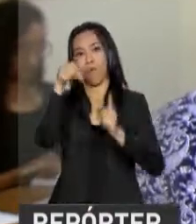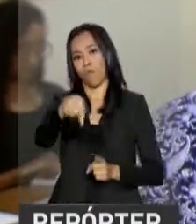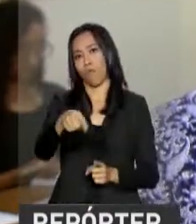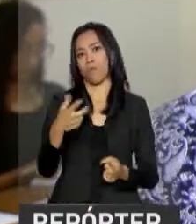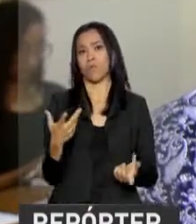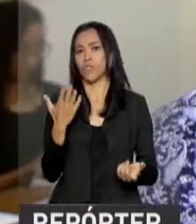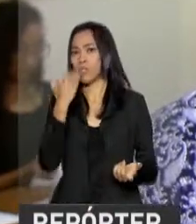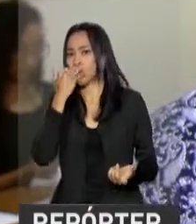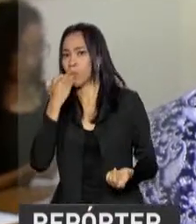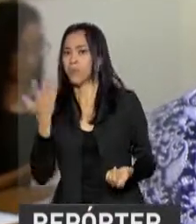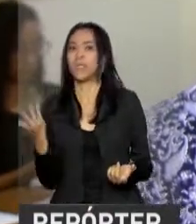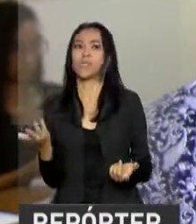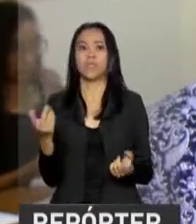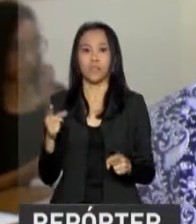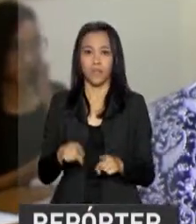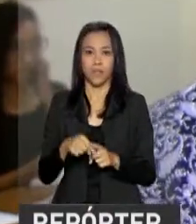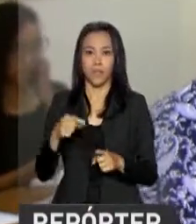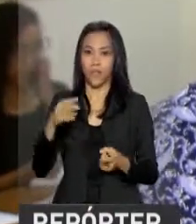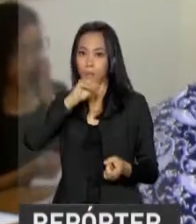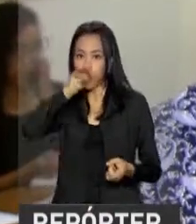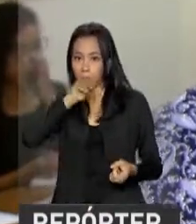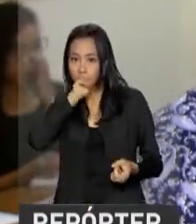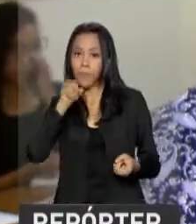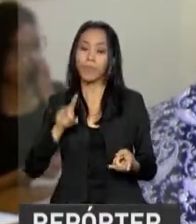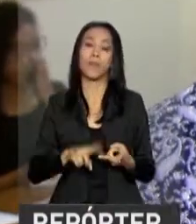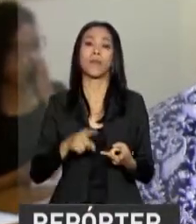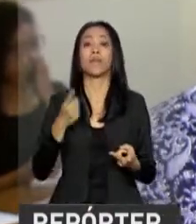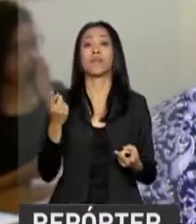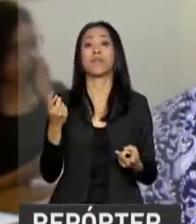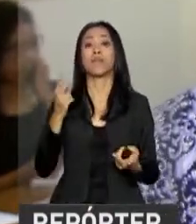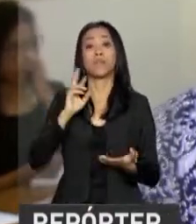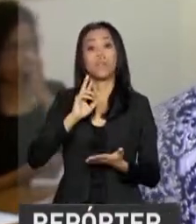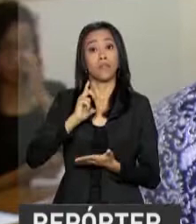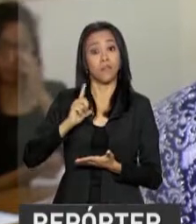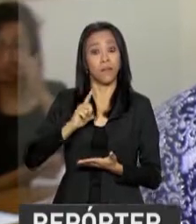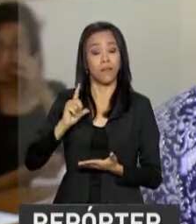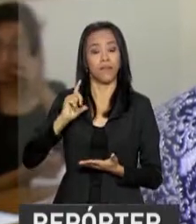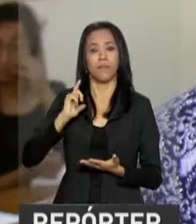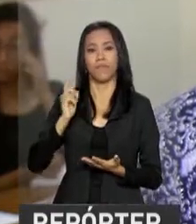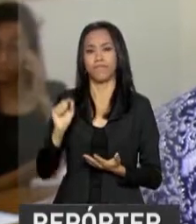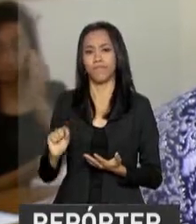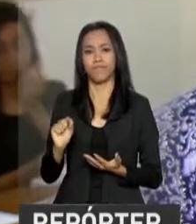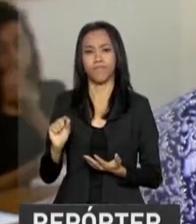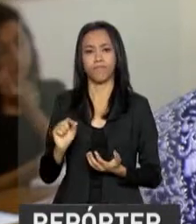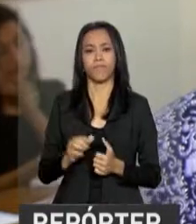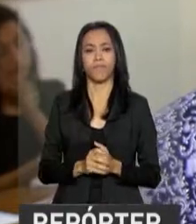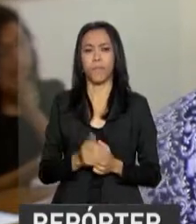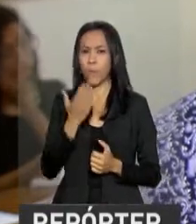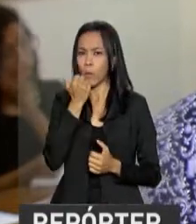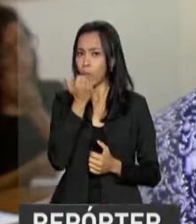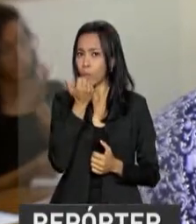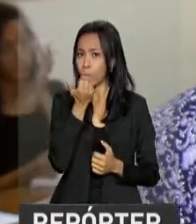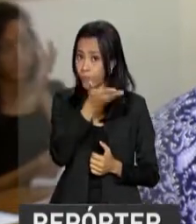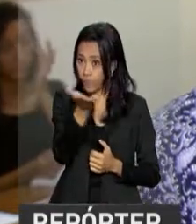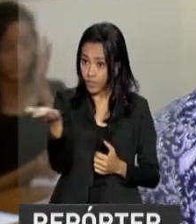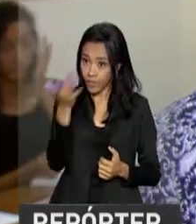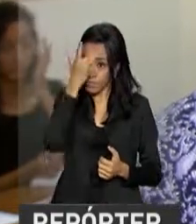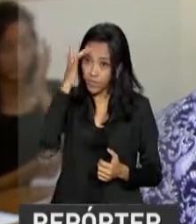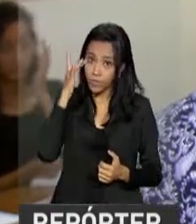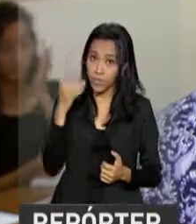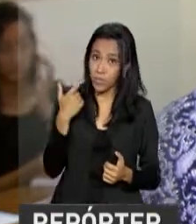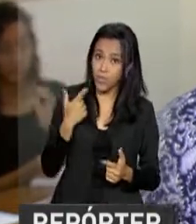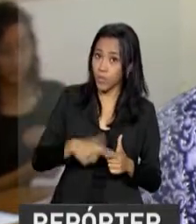de comida mais específico, que inclua itens alergênicos, que inclua comidas que as pessoas possam ou não